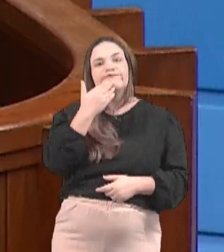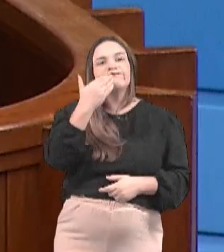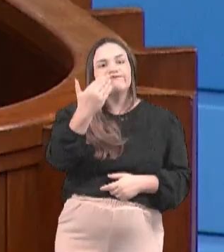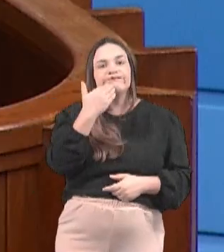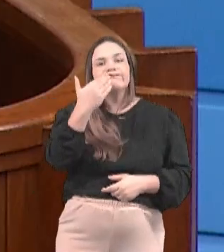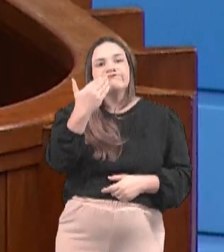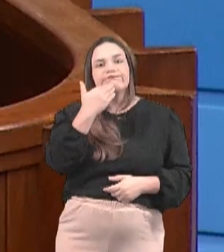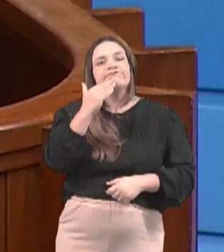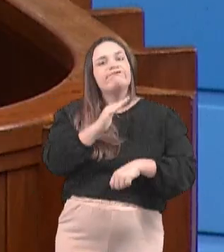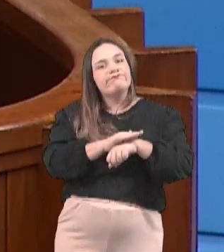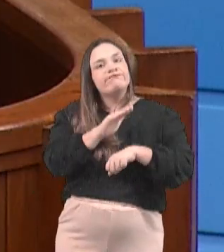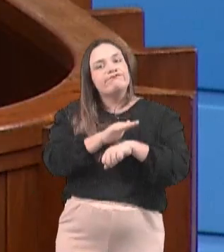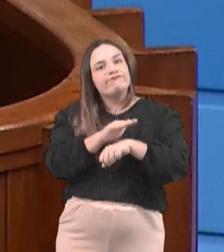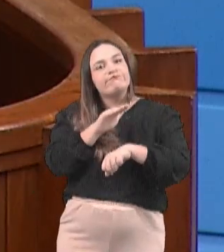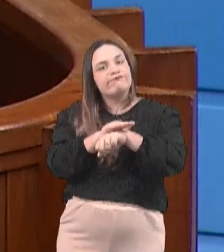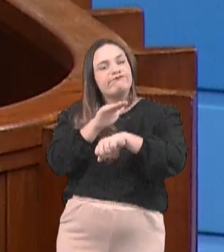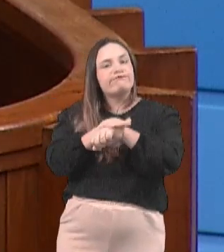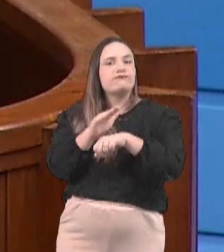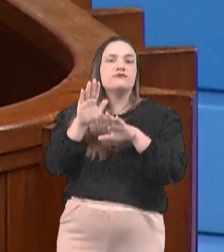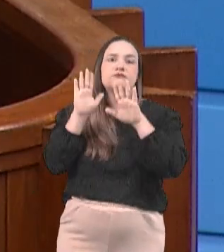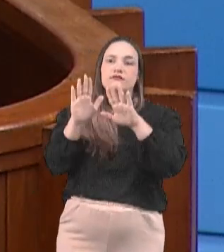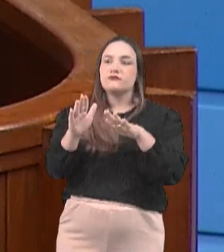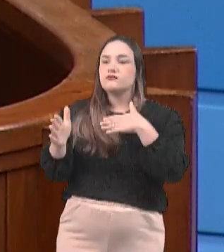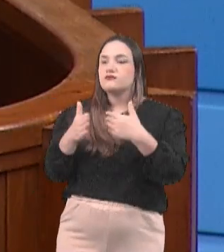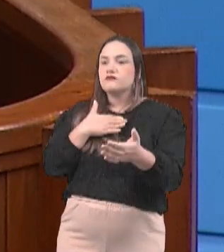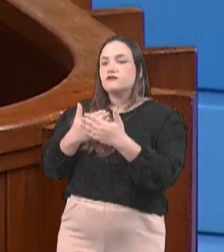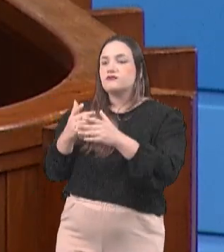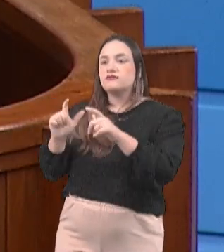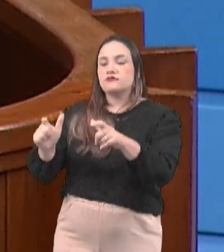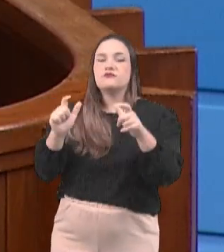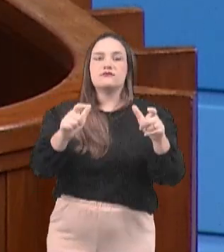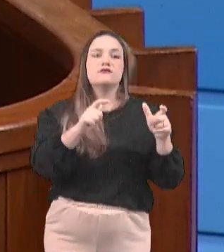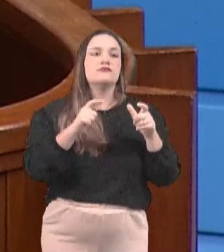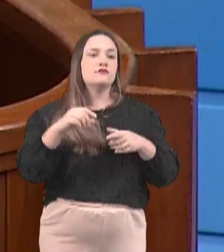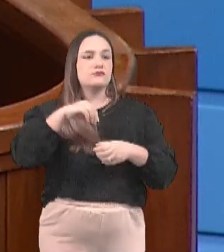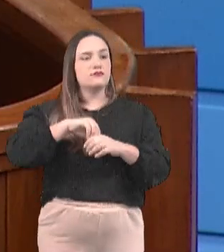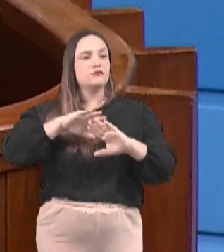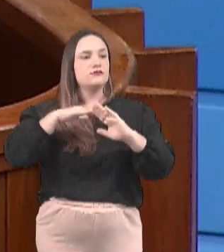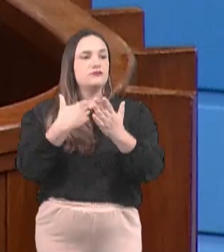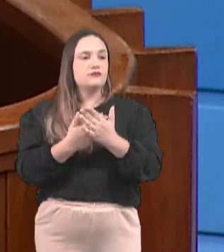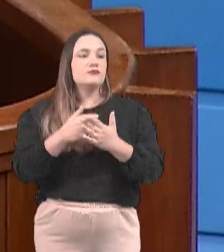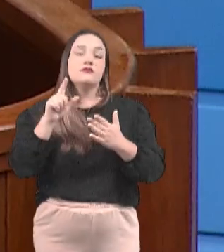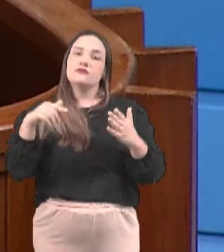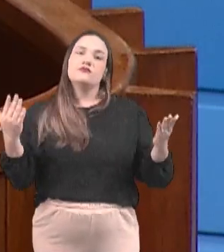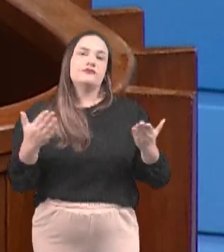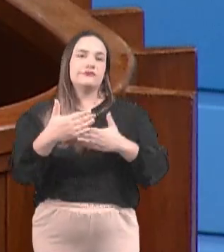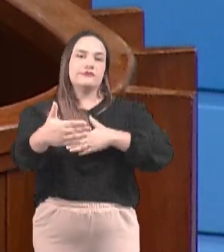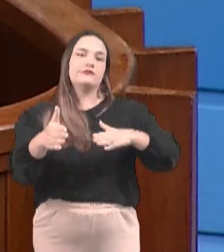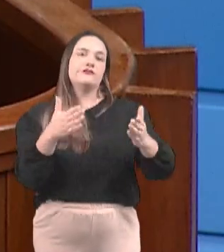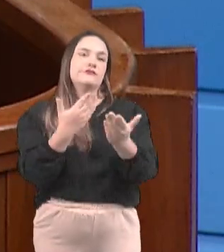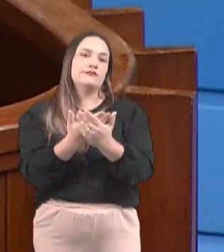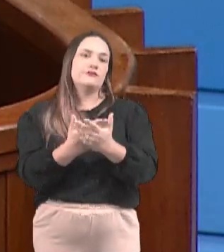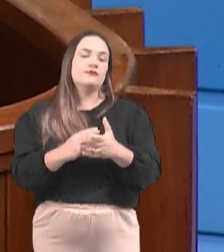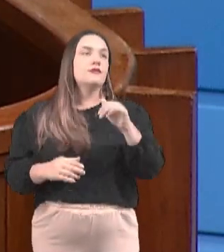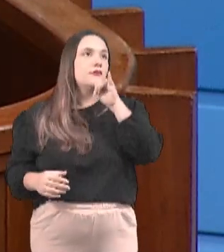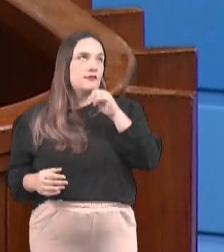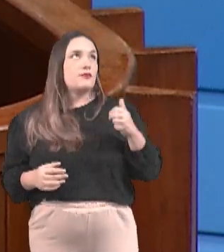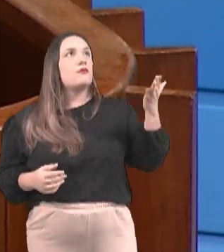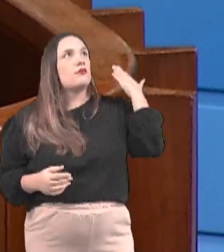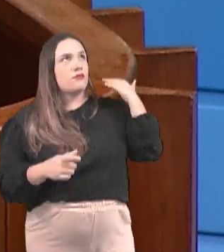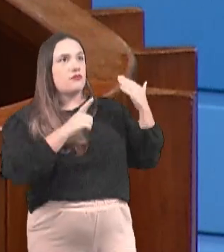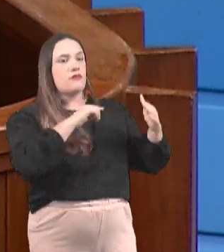que todos os espaços dentro da escola viraram salas de aula. Então, se tinha sala